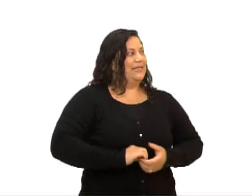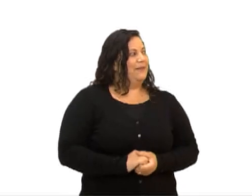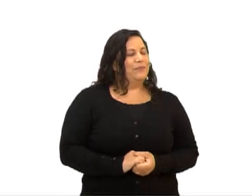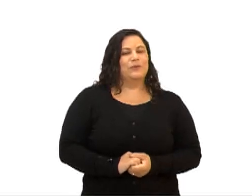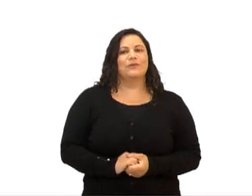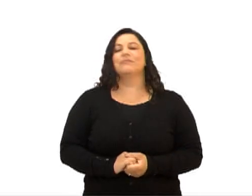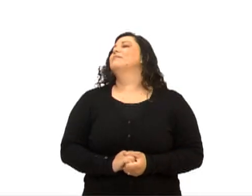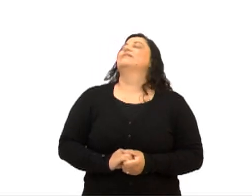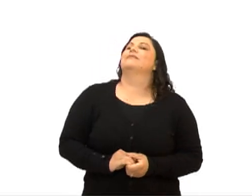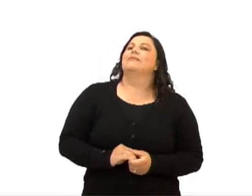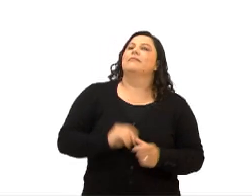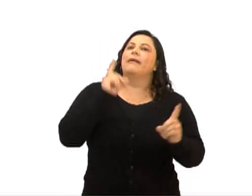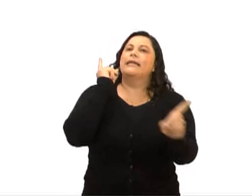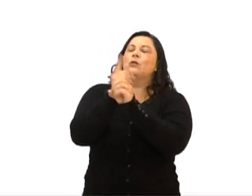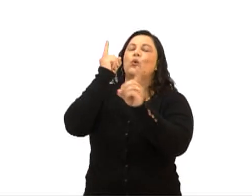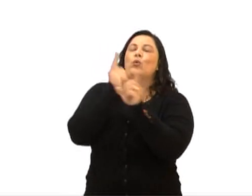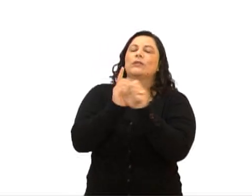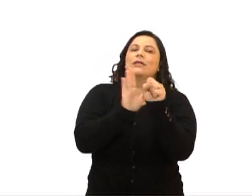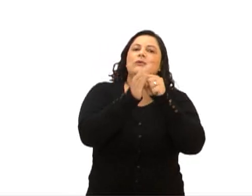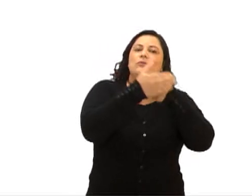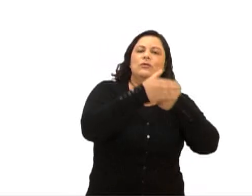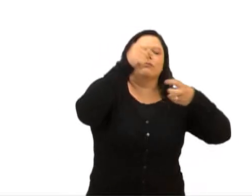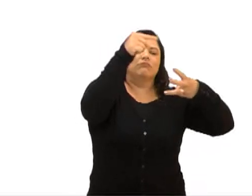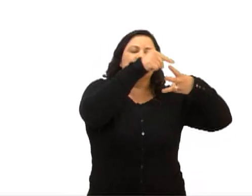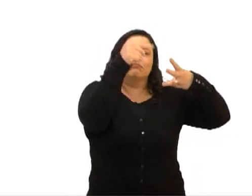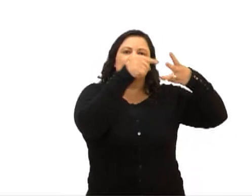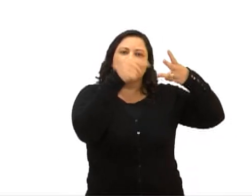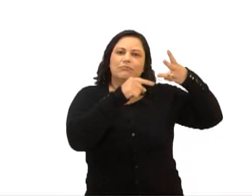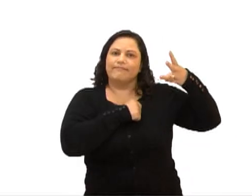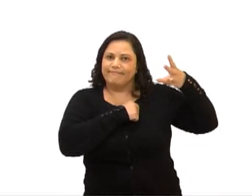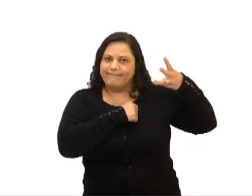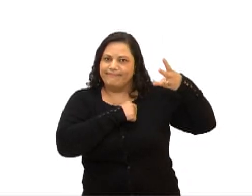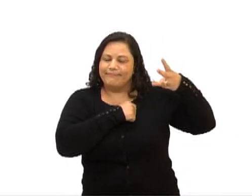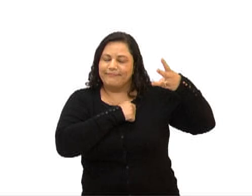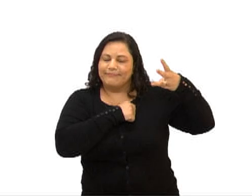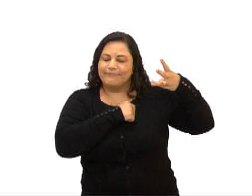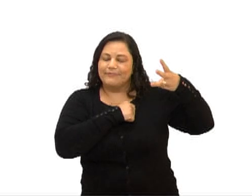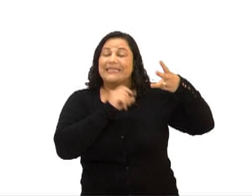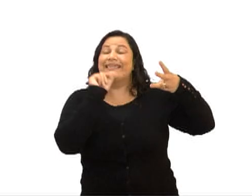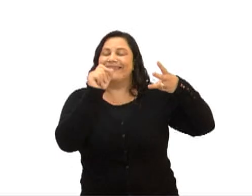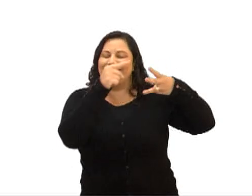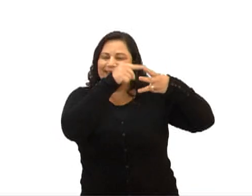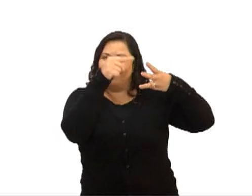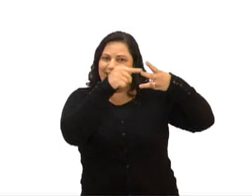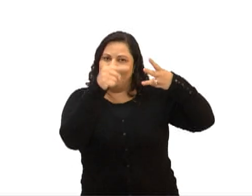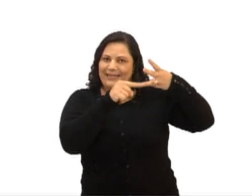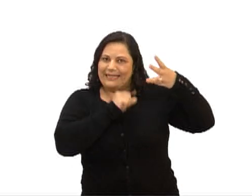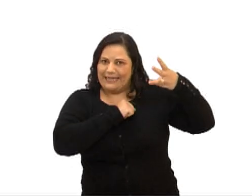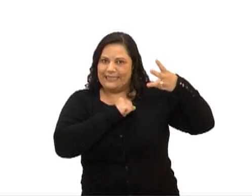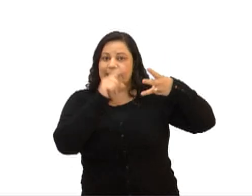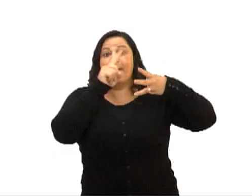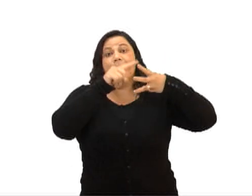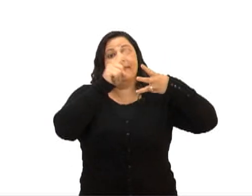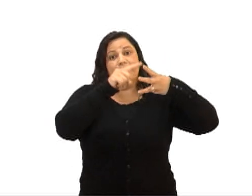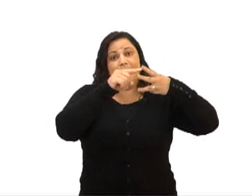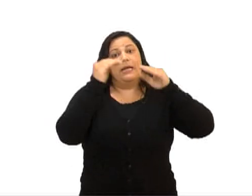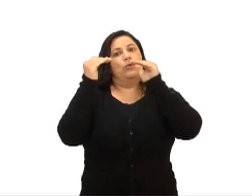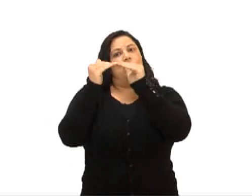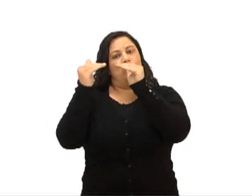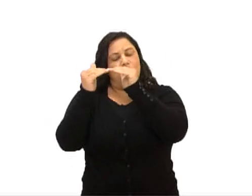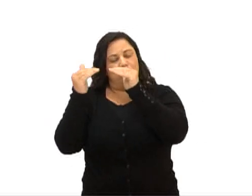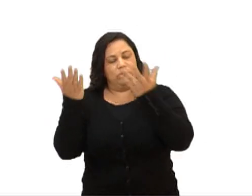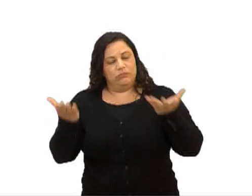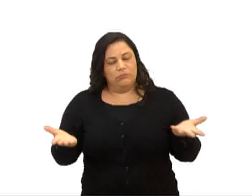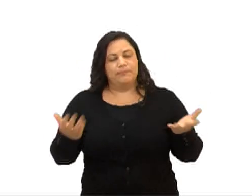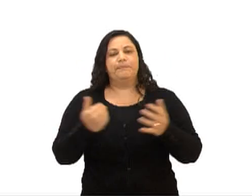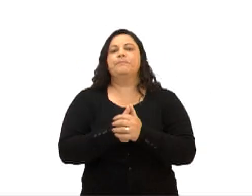localizar o sujeito, há 3 critérios. Com os critérios mesmo? 3. Muito bem. Primeiro, concordância. O verbo está